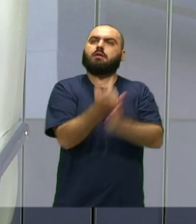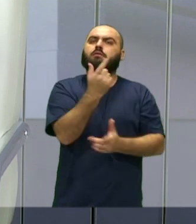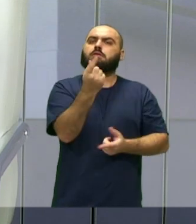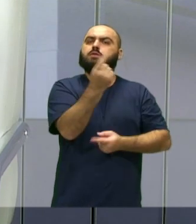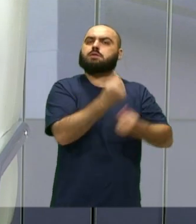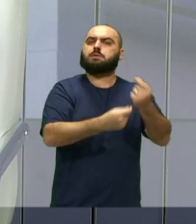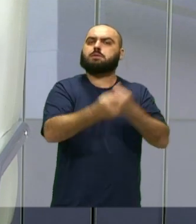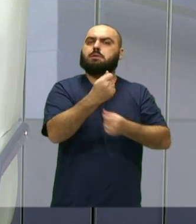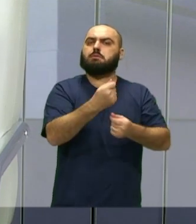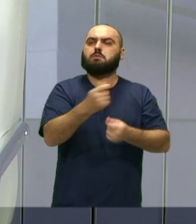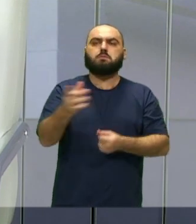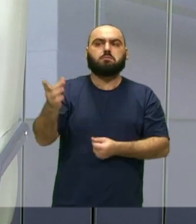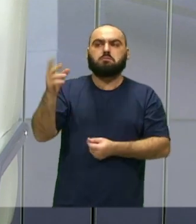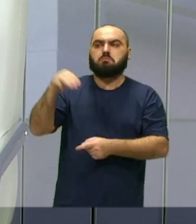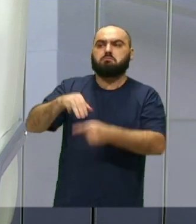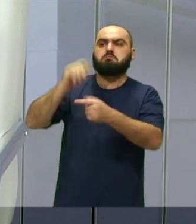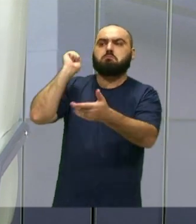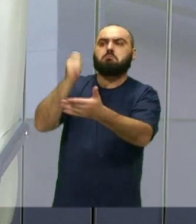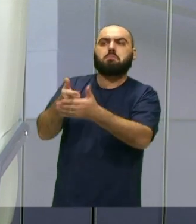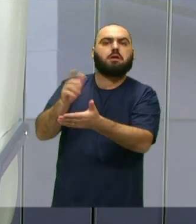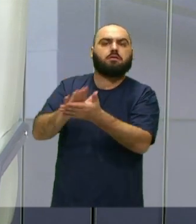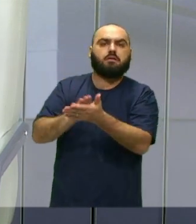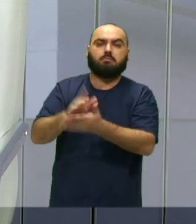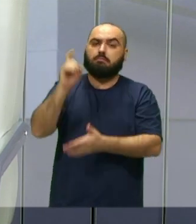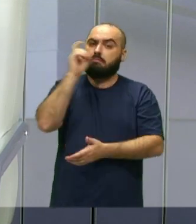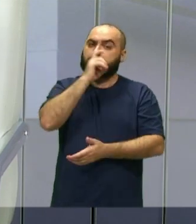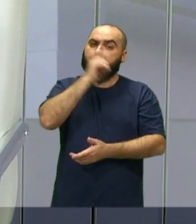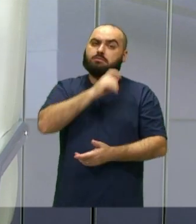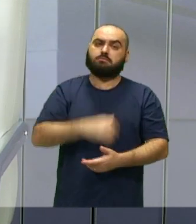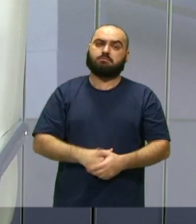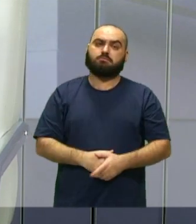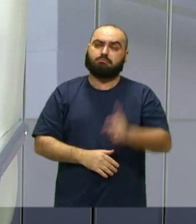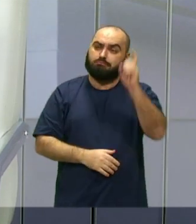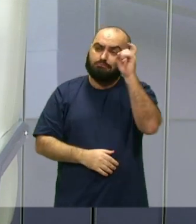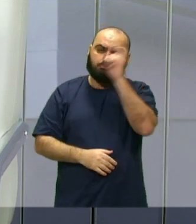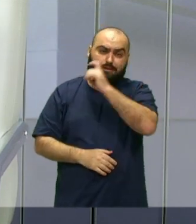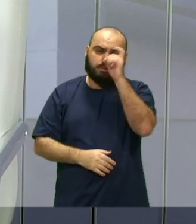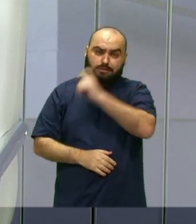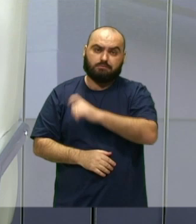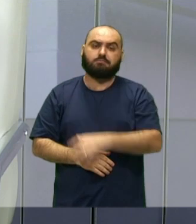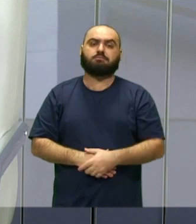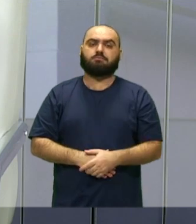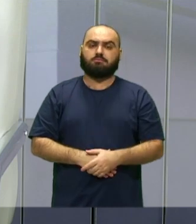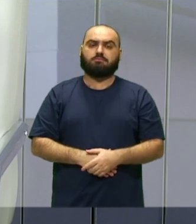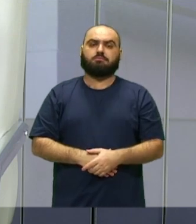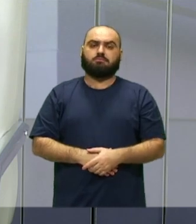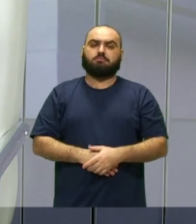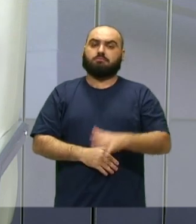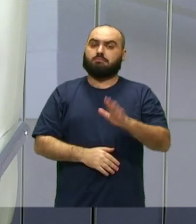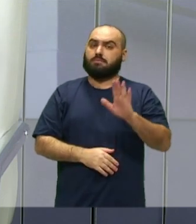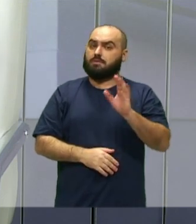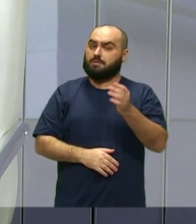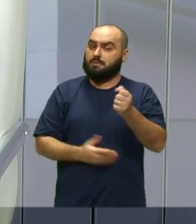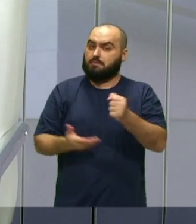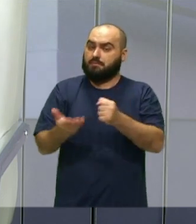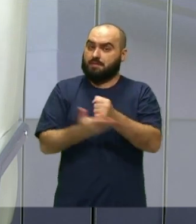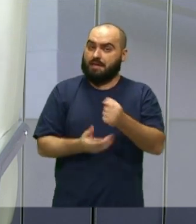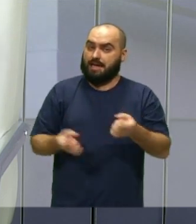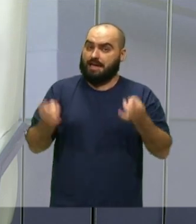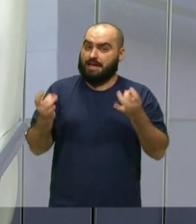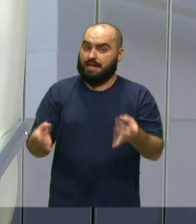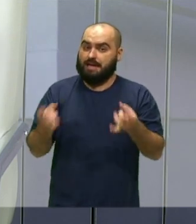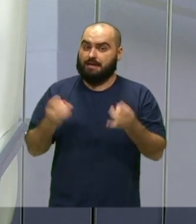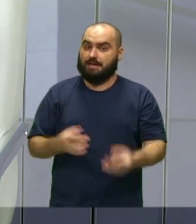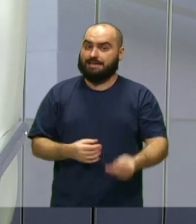não tinha nenhum custo para o município de Itajaí, o que é uma mentira. Isso é fato. Nós vamos ser com uma arrancada de, pelo menos, no mínimo, um gasto mínimo